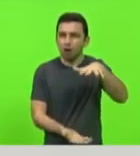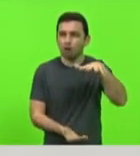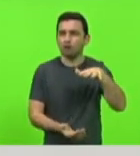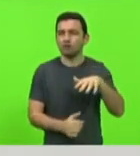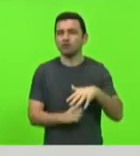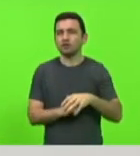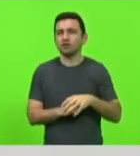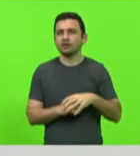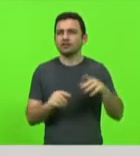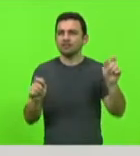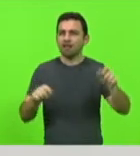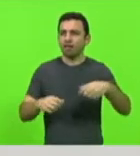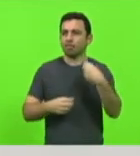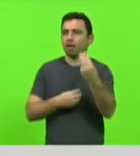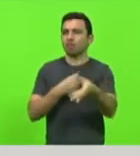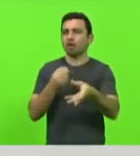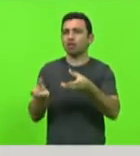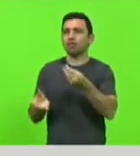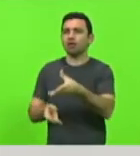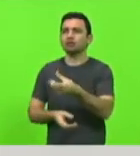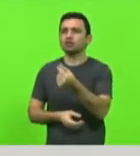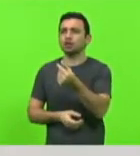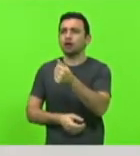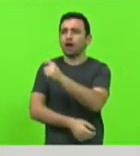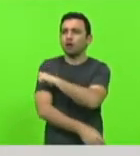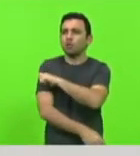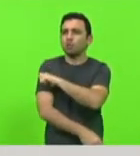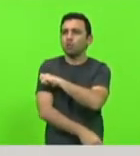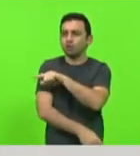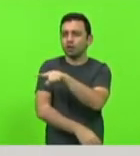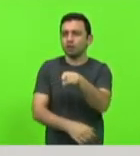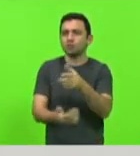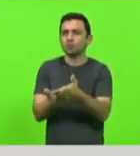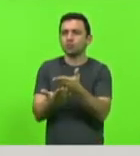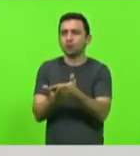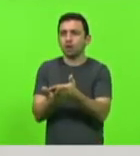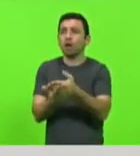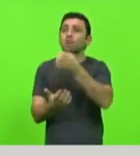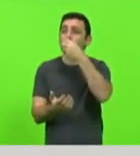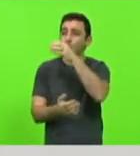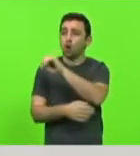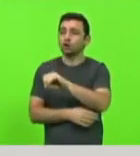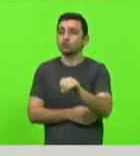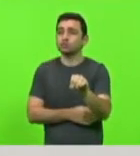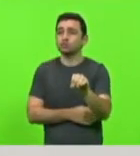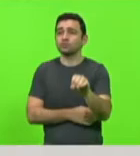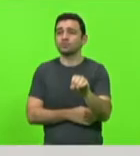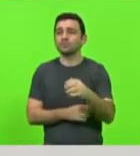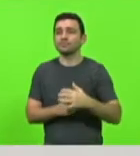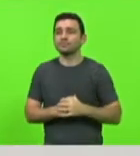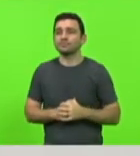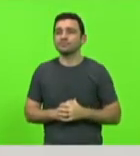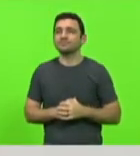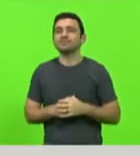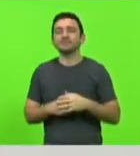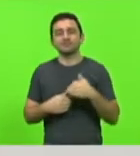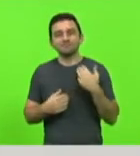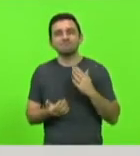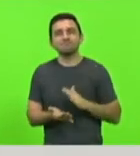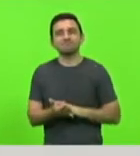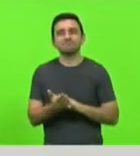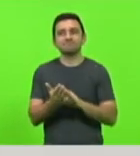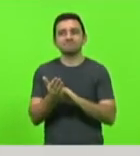que dá para dar dinheiro para os alunos estudarem, é uma ótima notícia. Então, a gente parabeniza